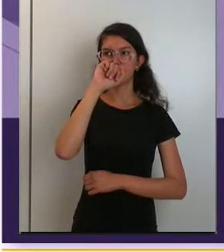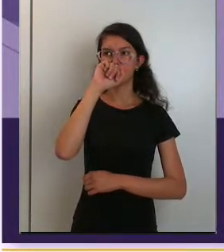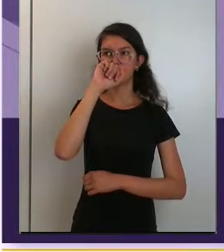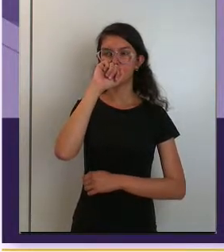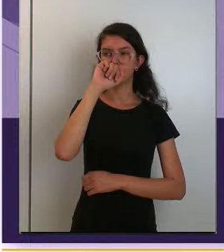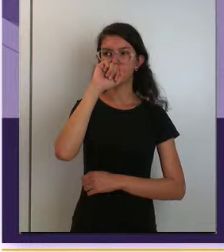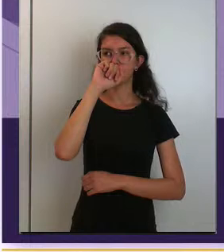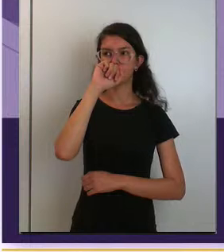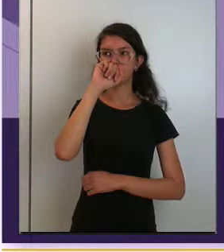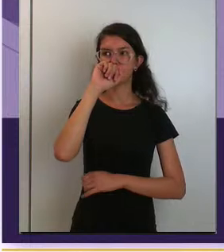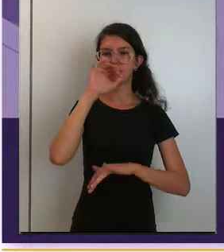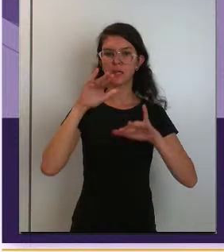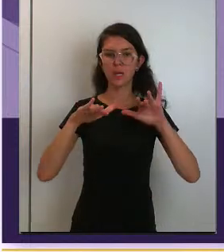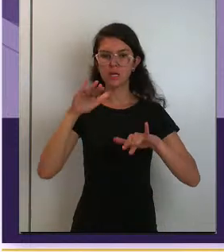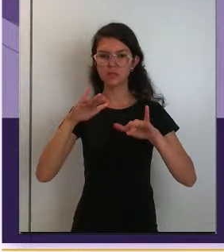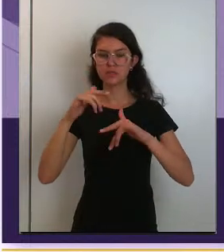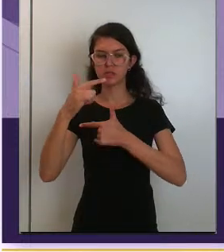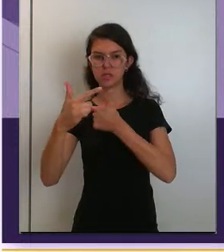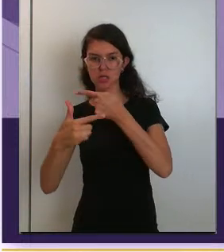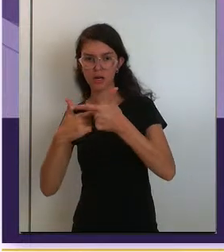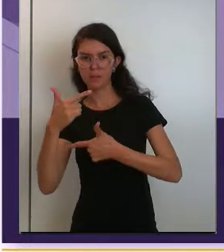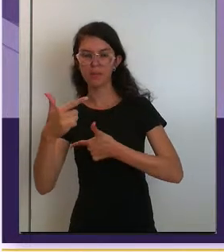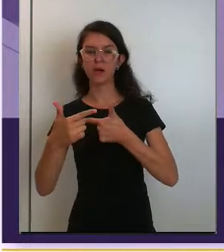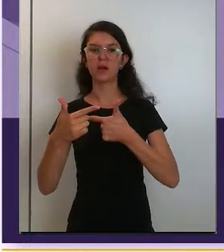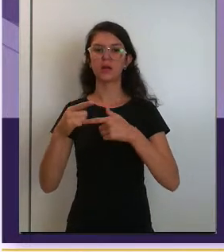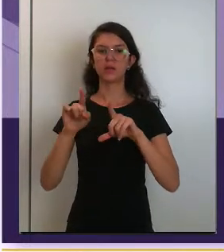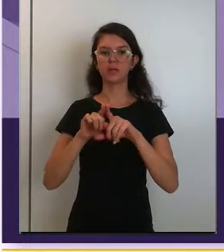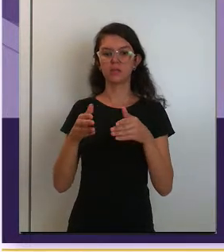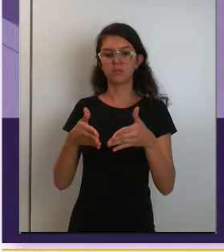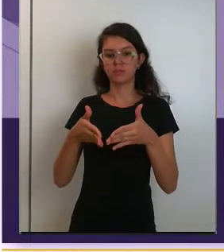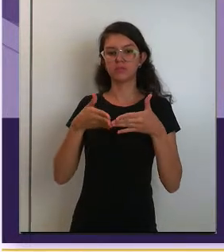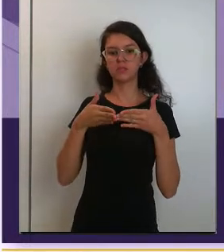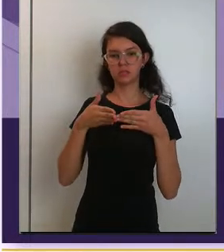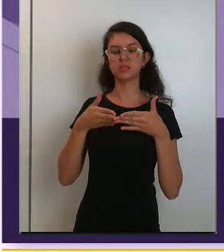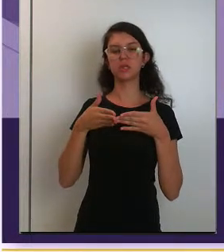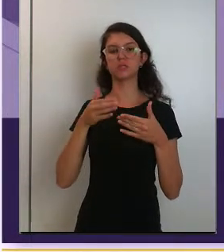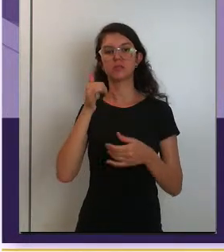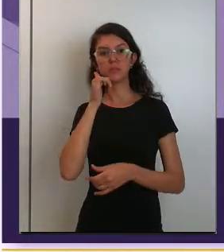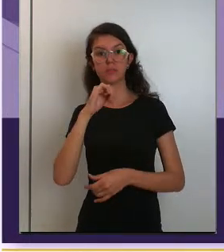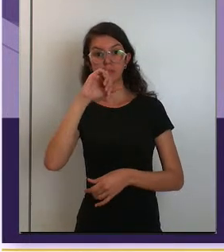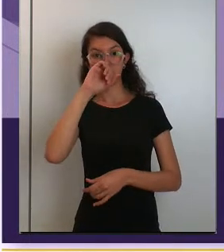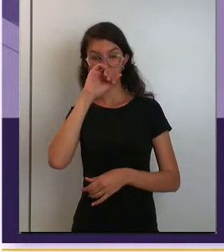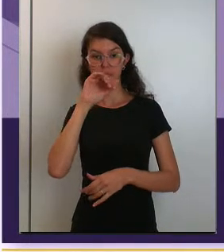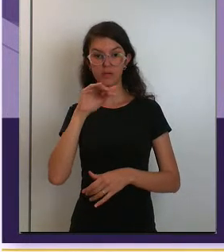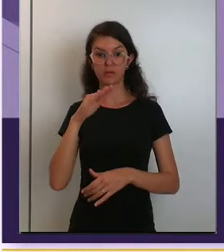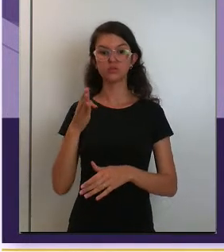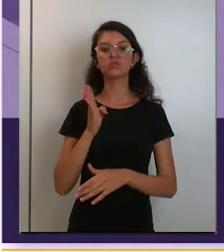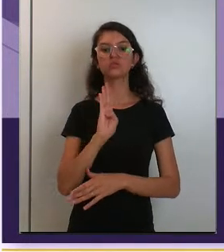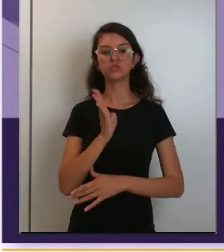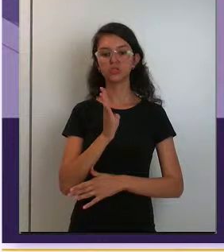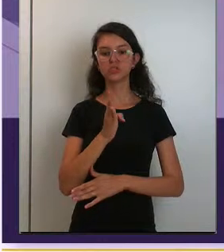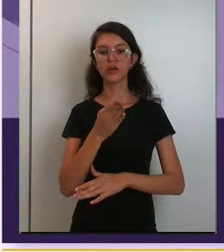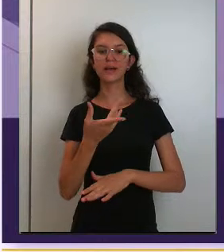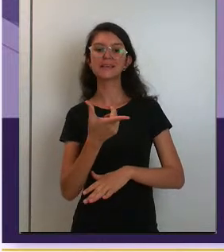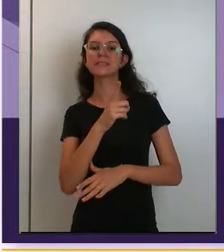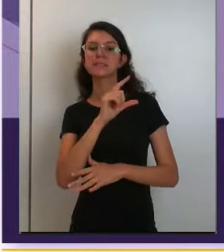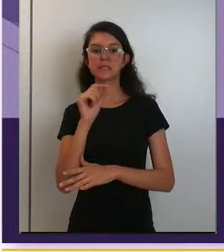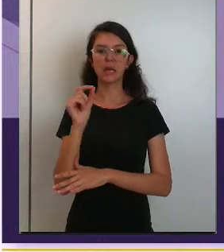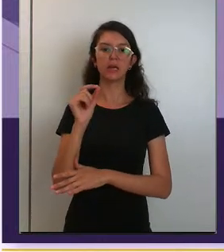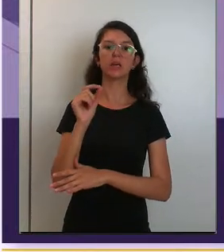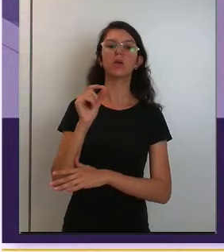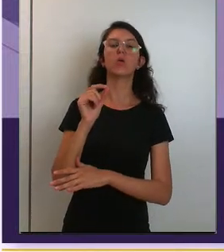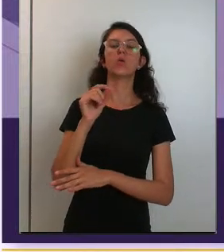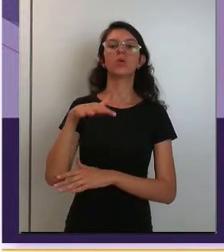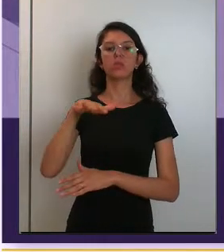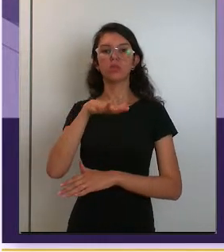na eventualidade de estarem trabalhando e gozando de licença maternidade, já estariam fora do período de licença maternidade, né? Então, a gente